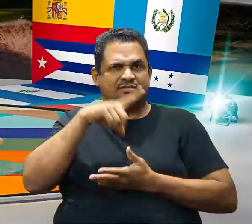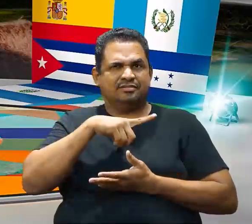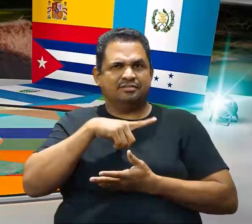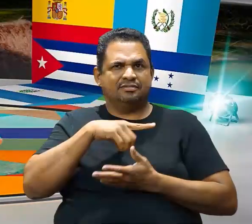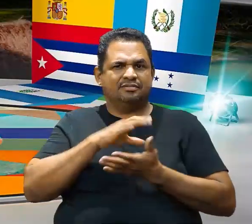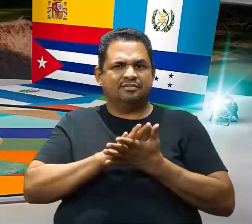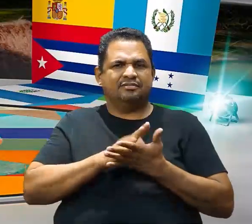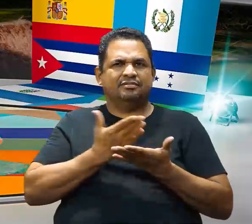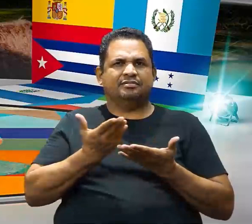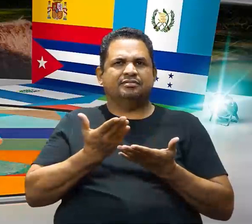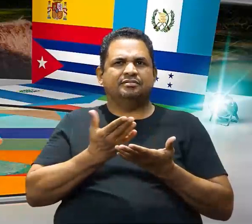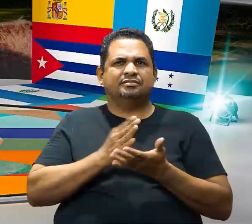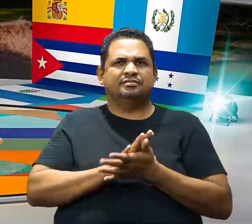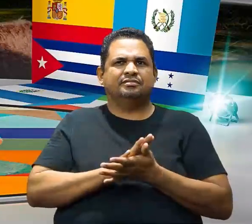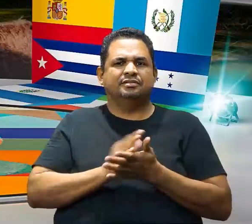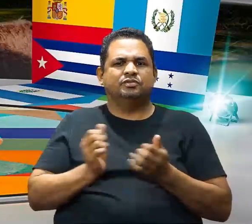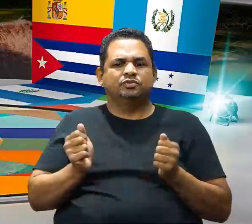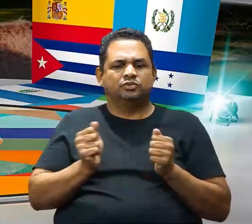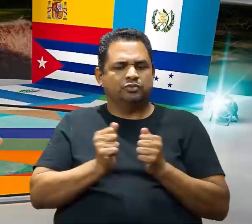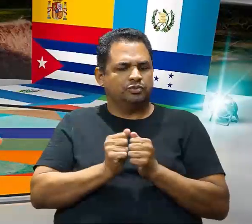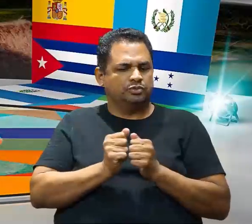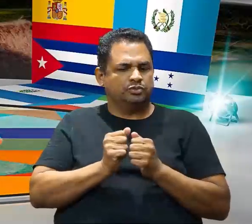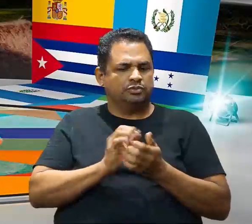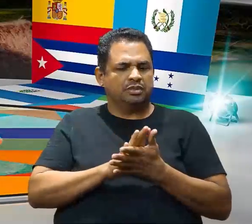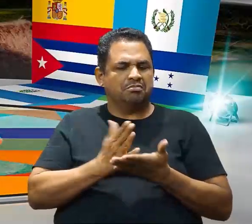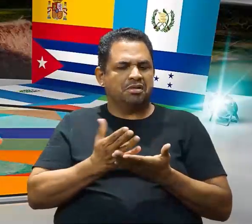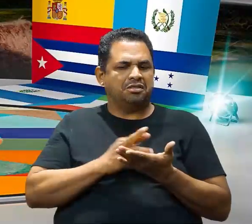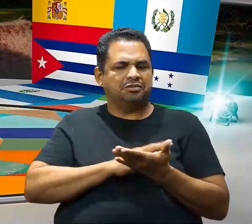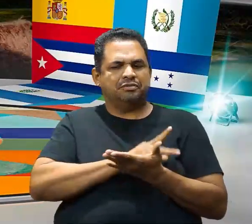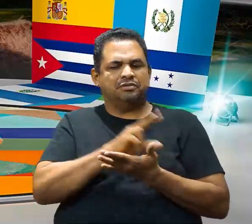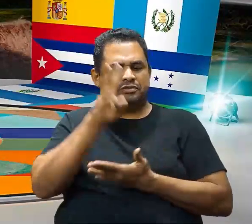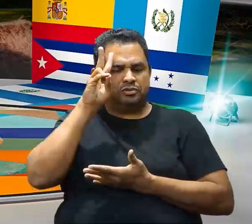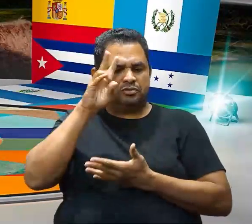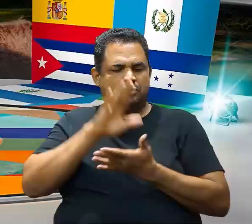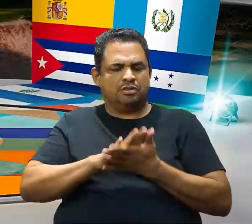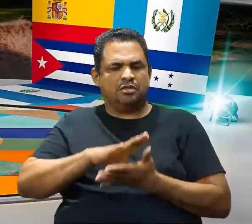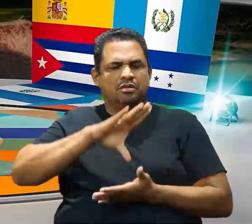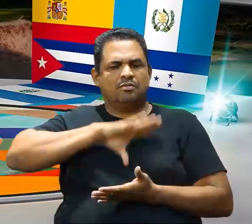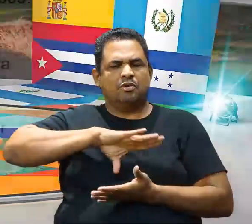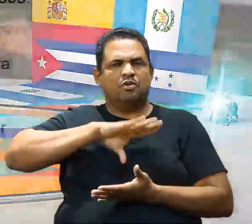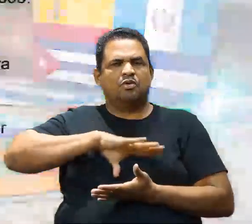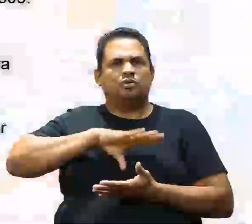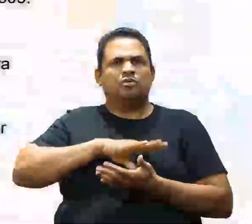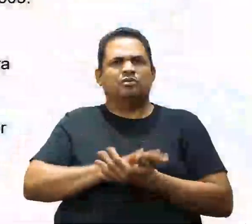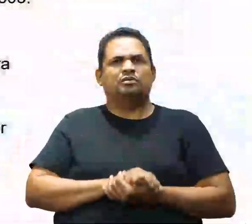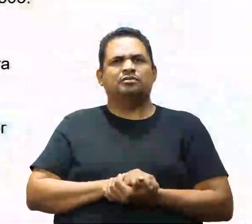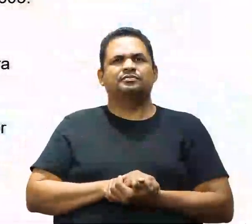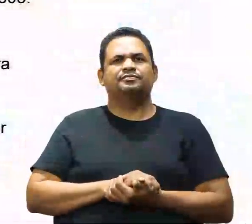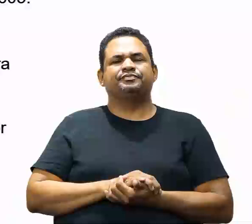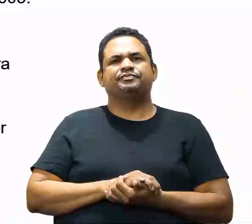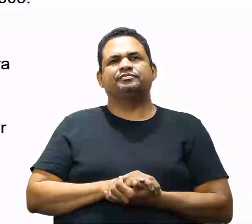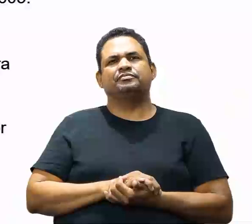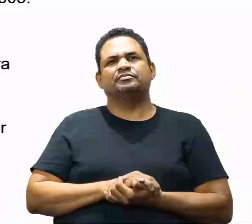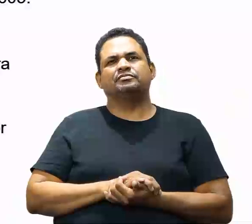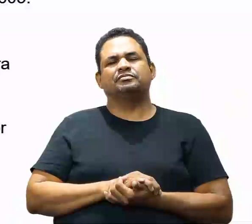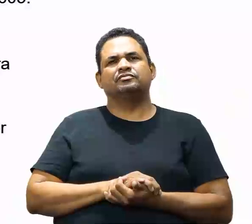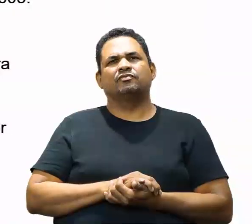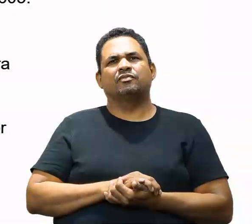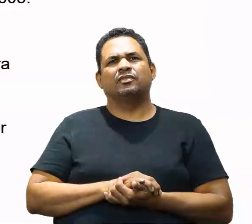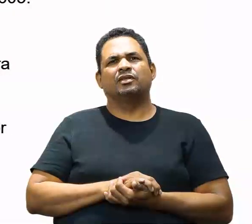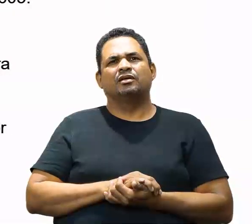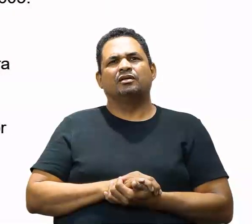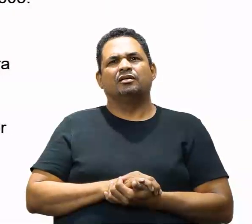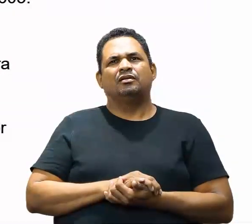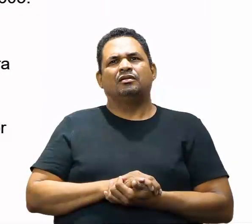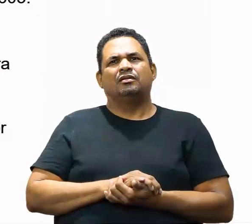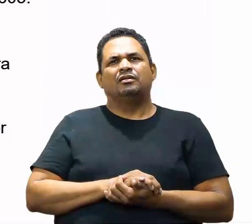nuances com a língua portuguesa. Então vamos dar uma olhadinha ali nessa nossa sinopsezinha que nós fizemos do Dom Quixote. Ele